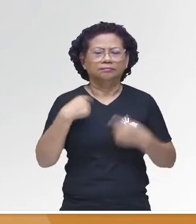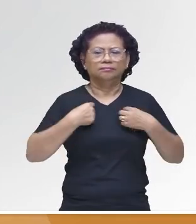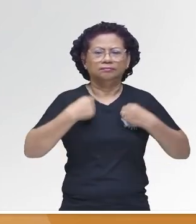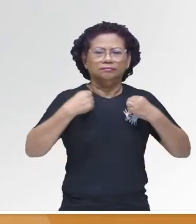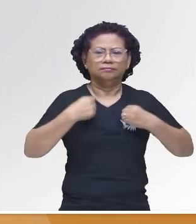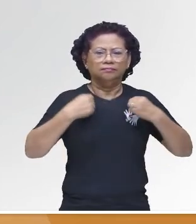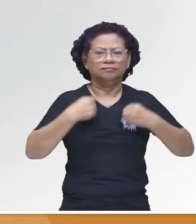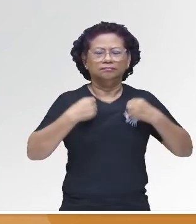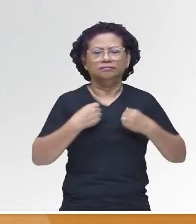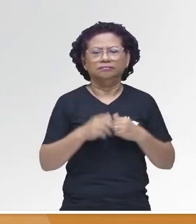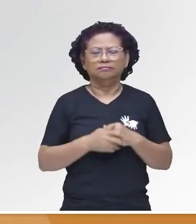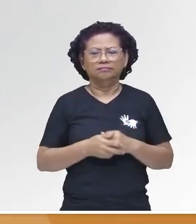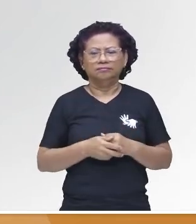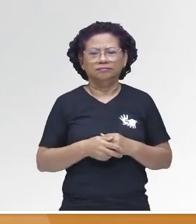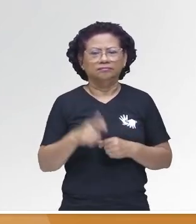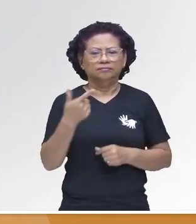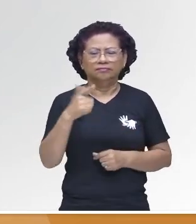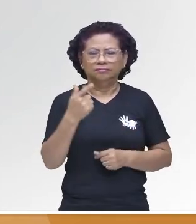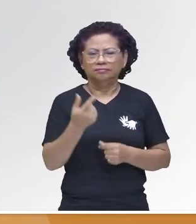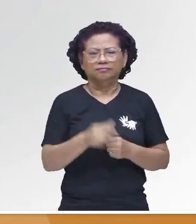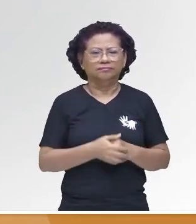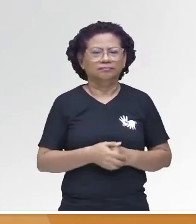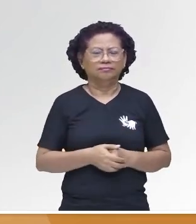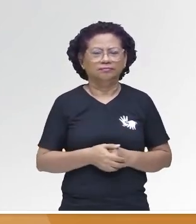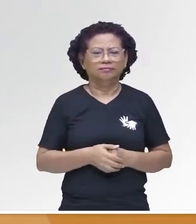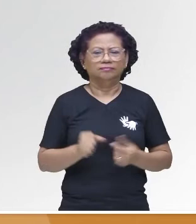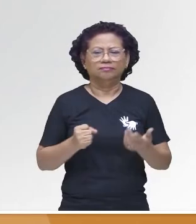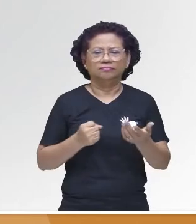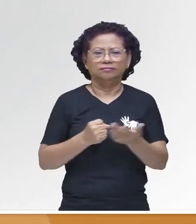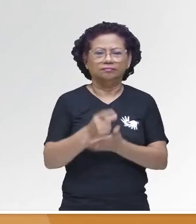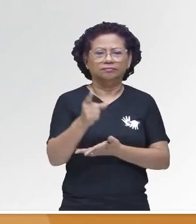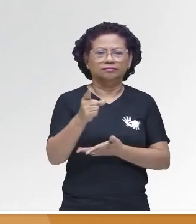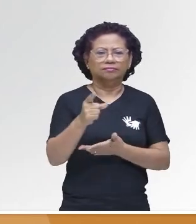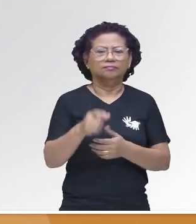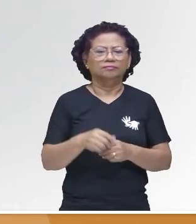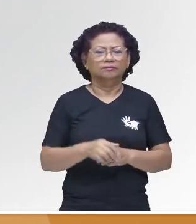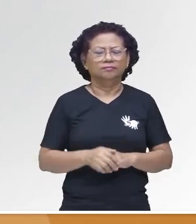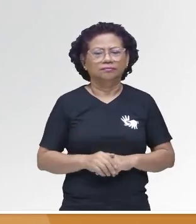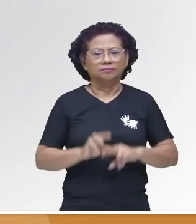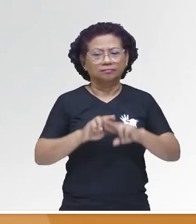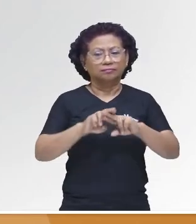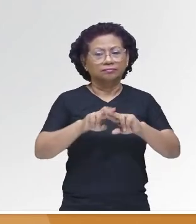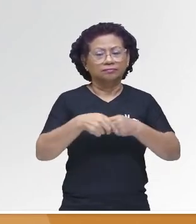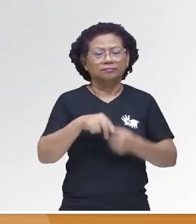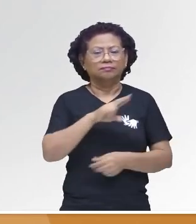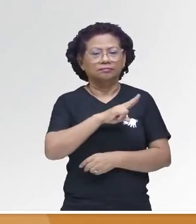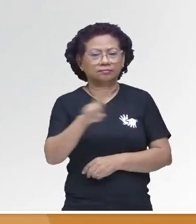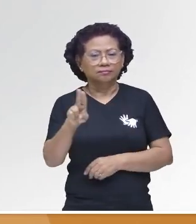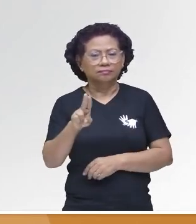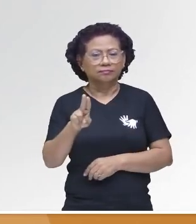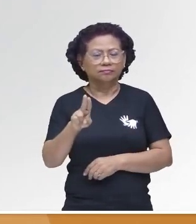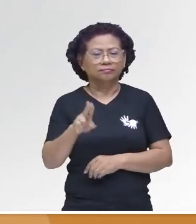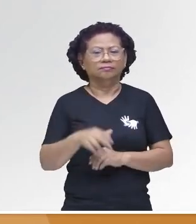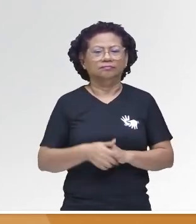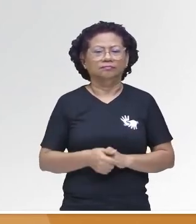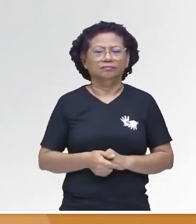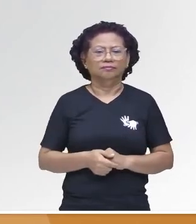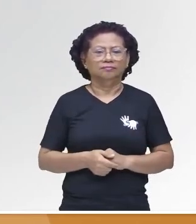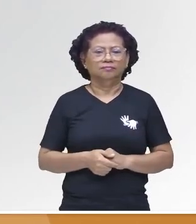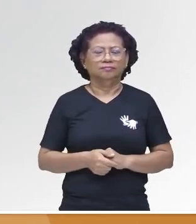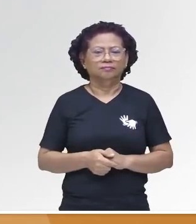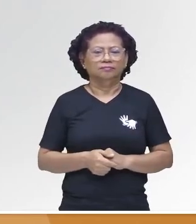uniforme, aqui nós temos várias outras pessoas que estão sem uniforme. Muitos lutaram com as